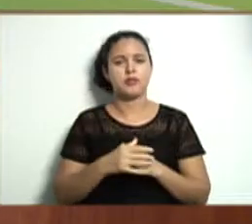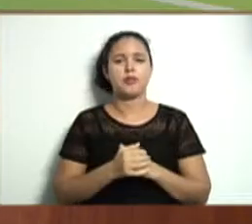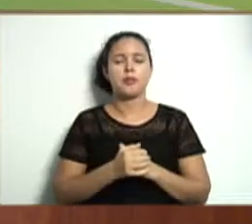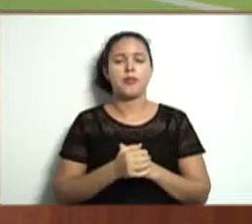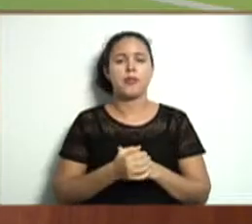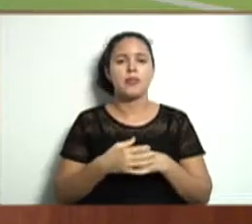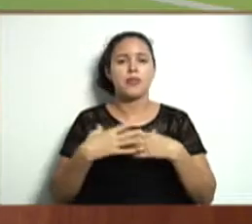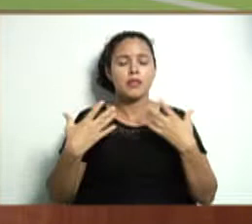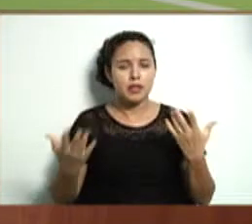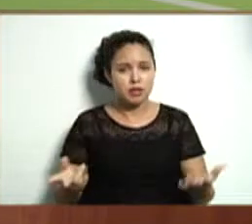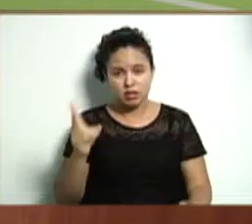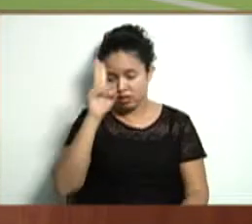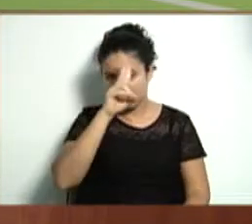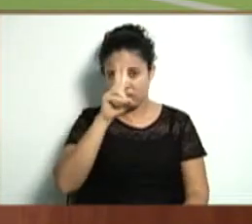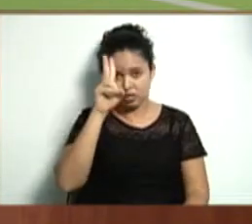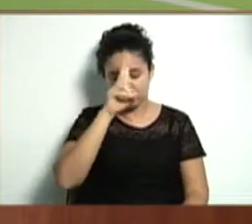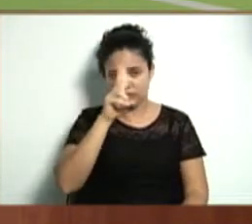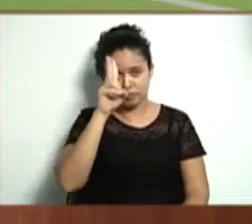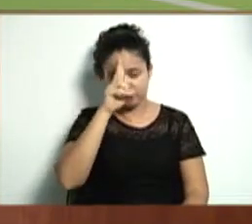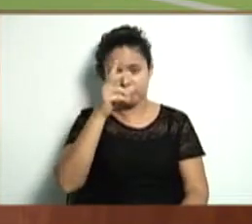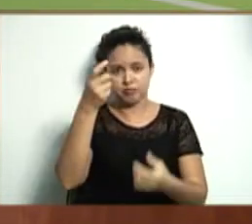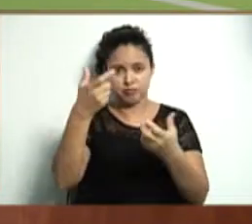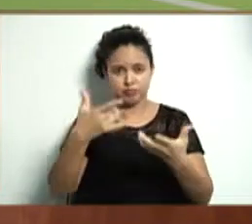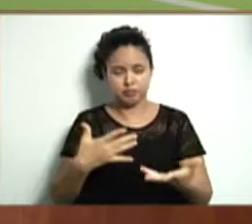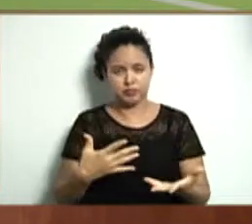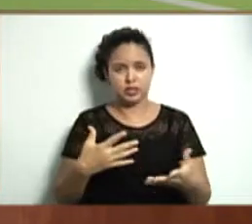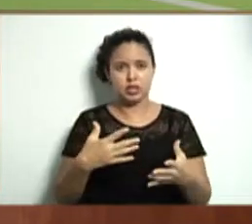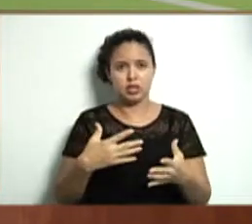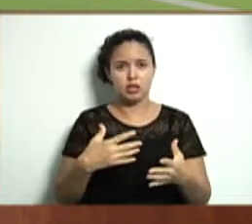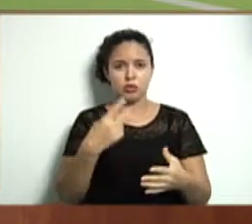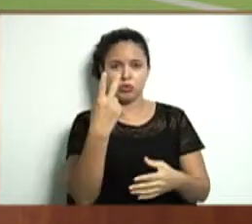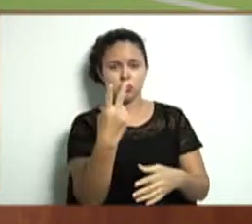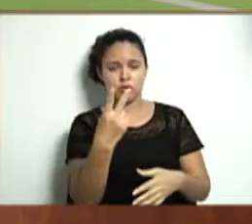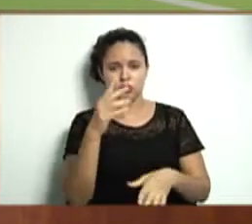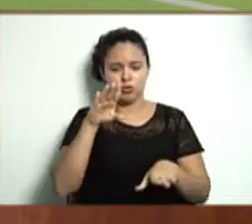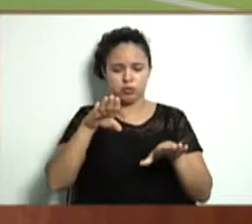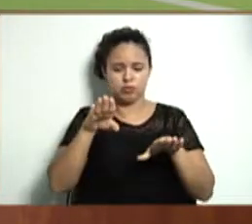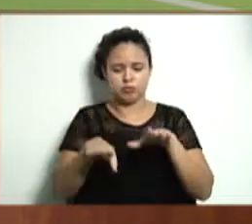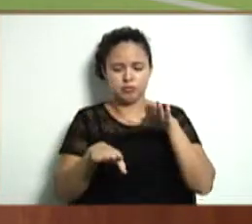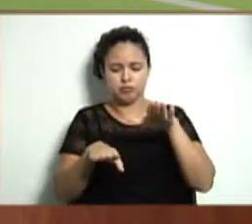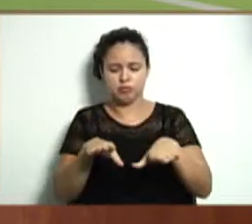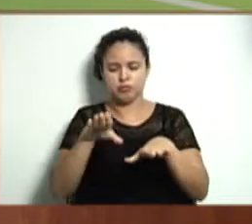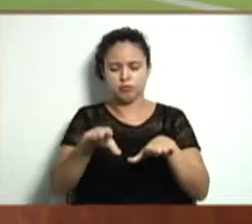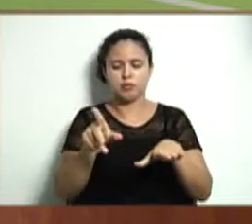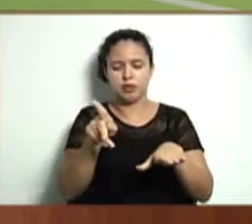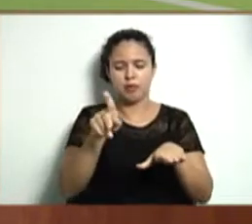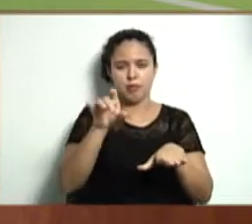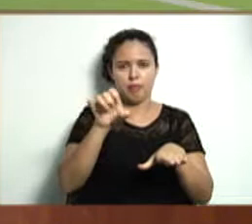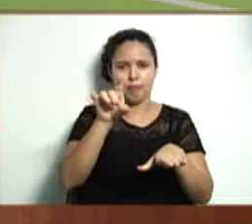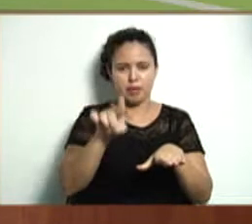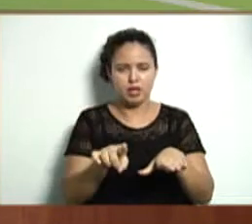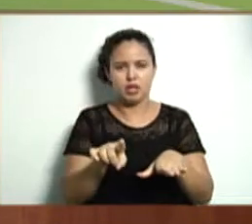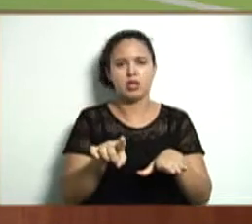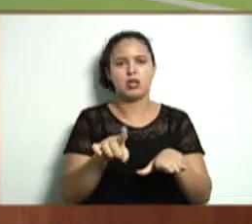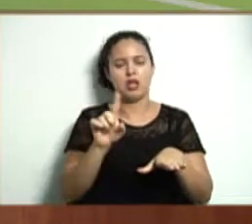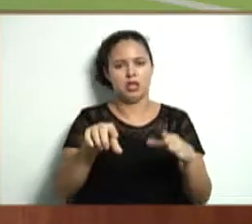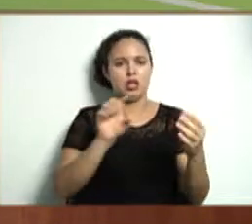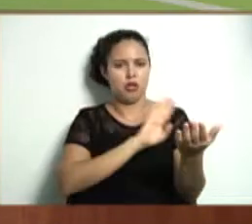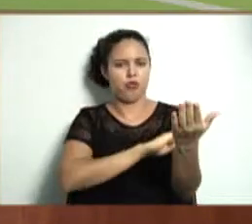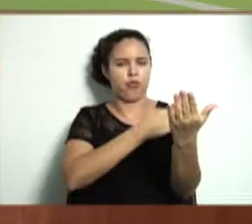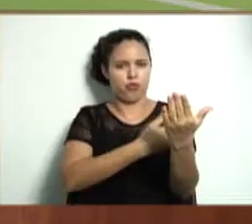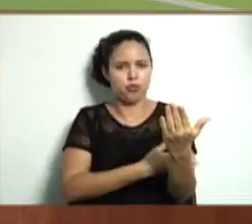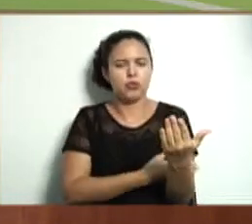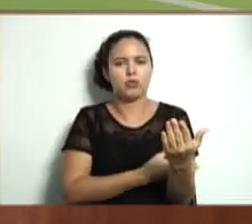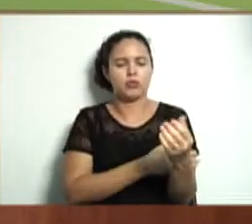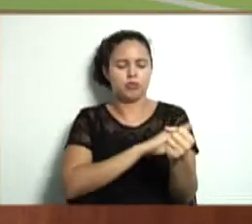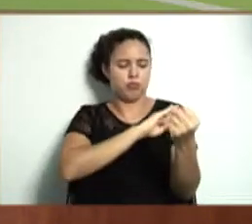que quais são os dois pés do nosso jeito de ser? Então, a força de produção e os meios de